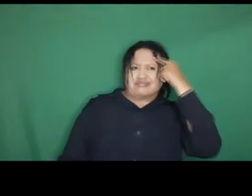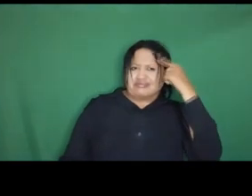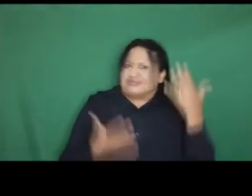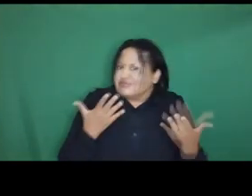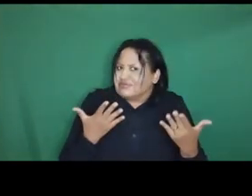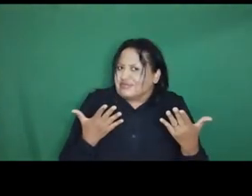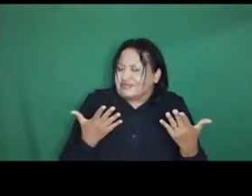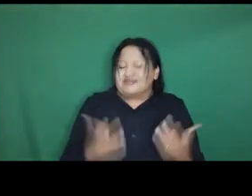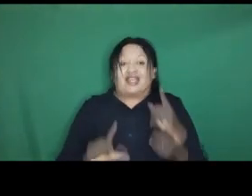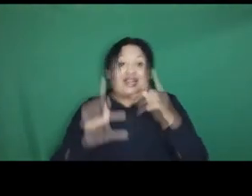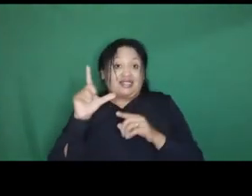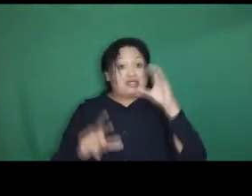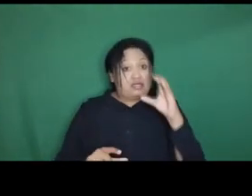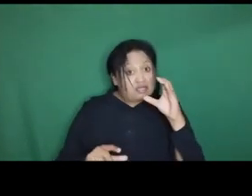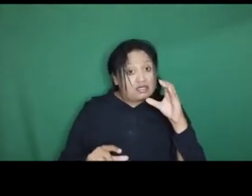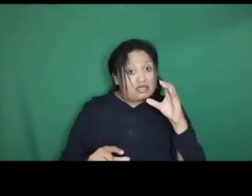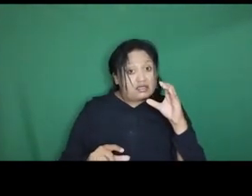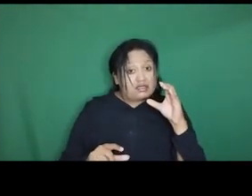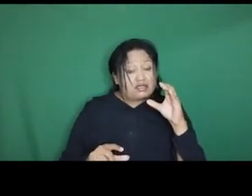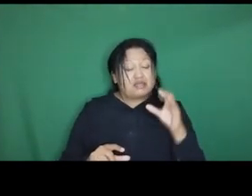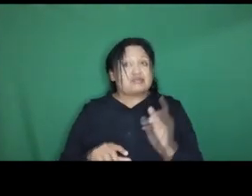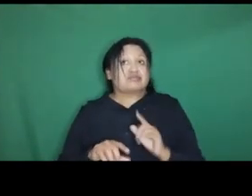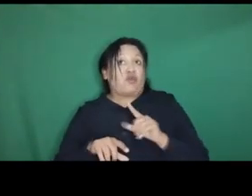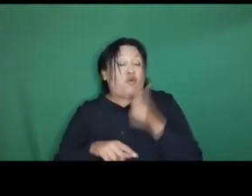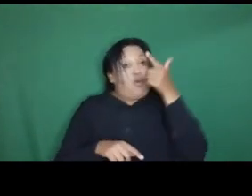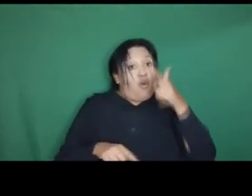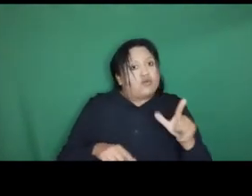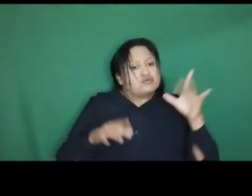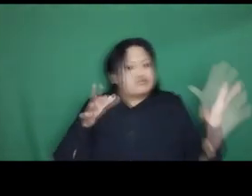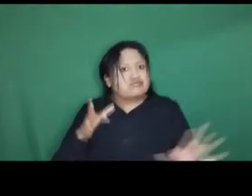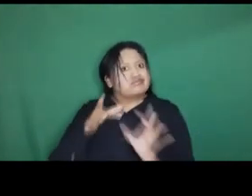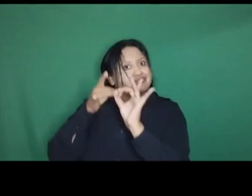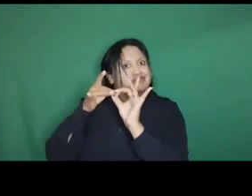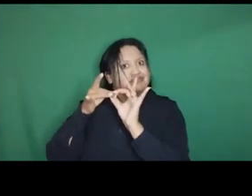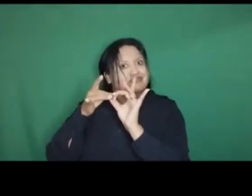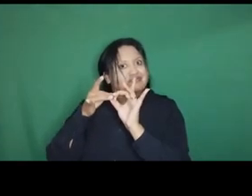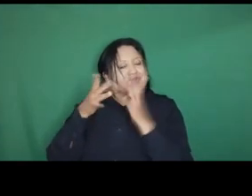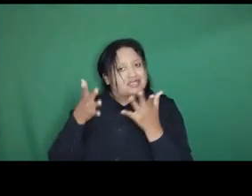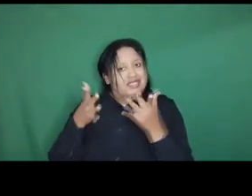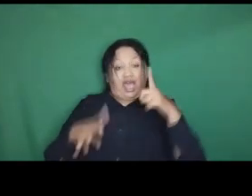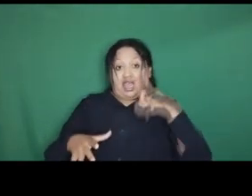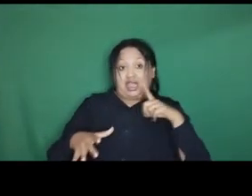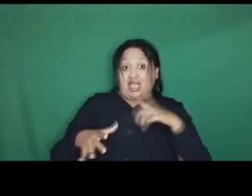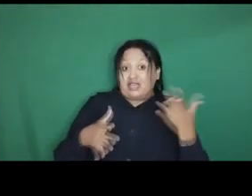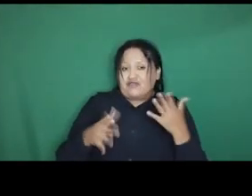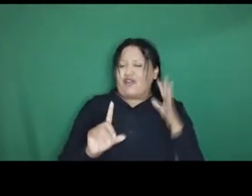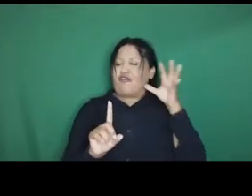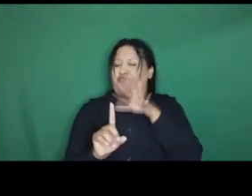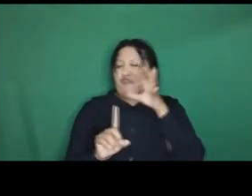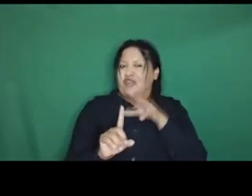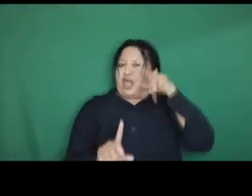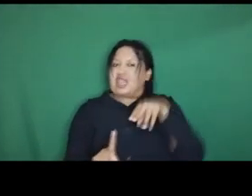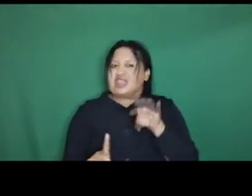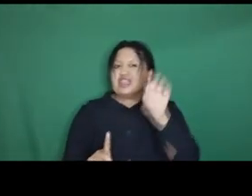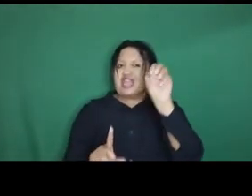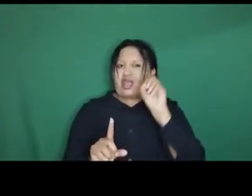né mais mais um fator aí para agregar sofreu influência do neopositivismo sim ou não é o